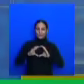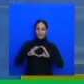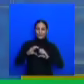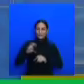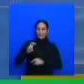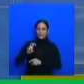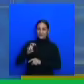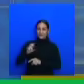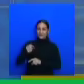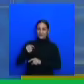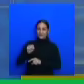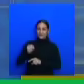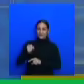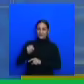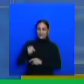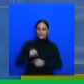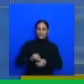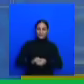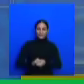58.